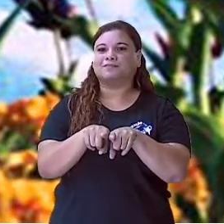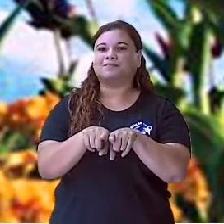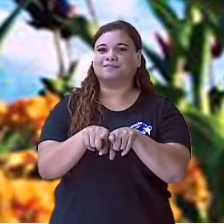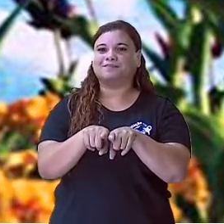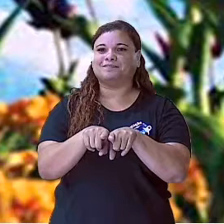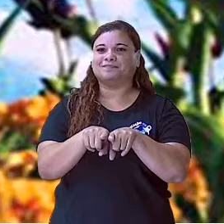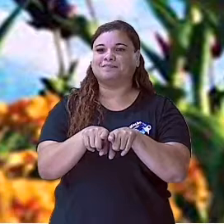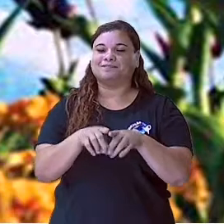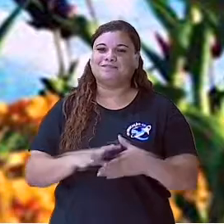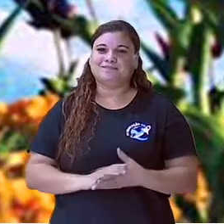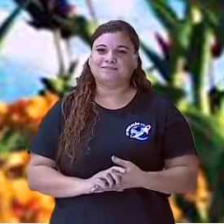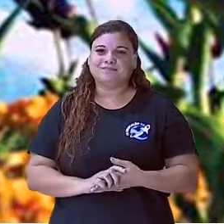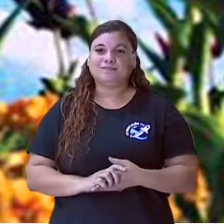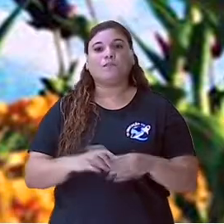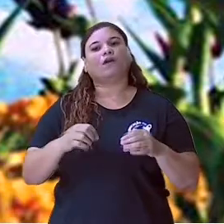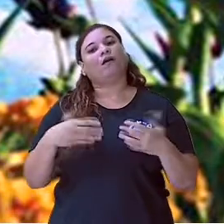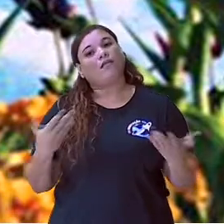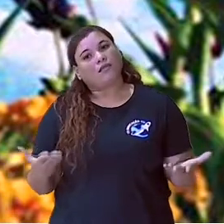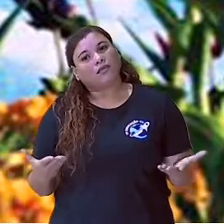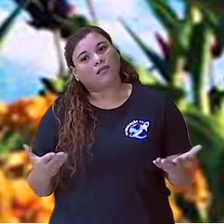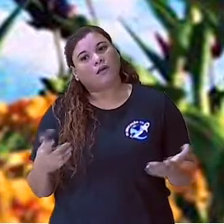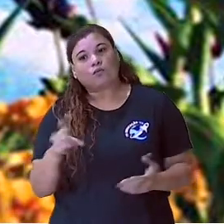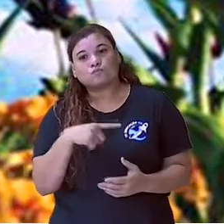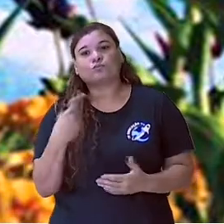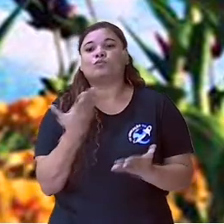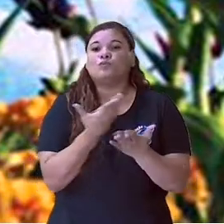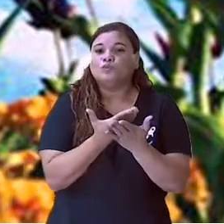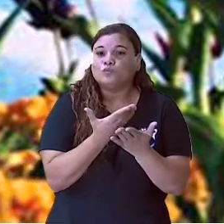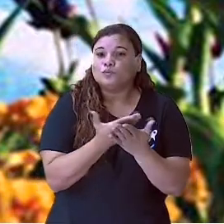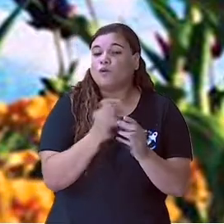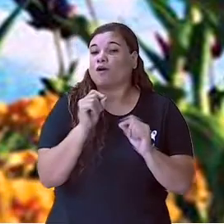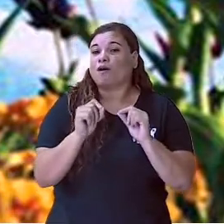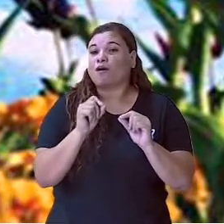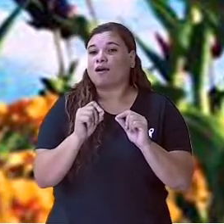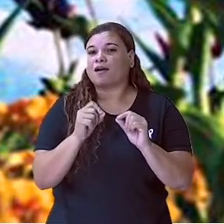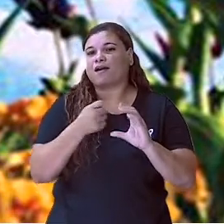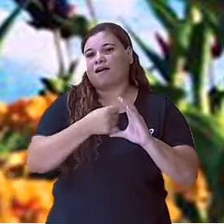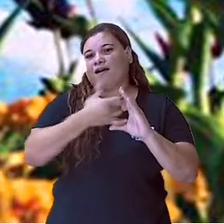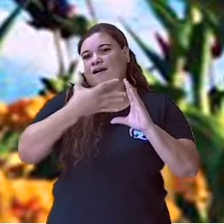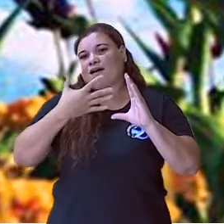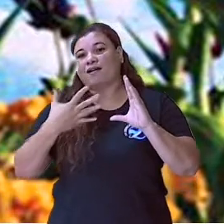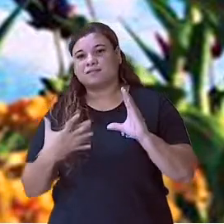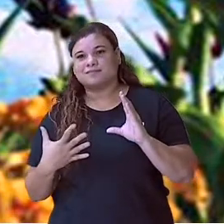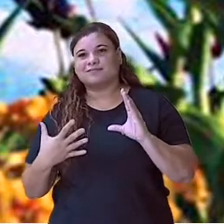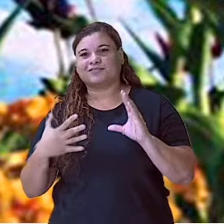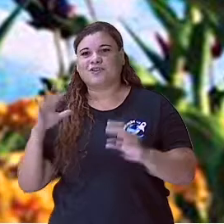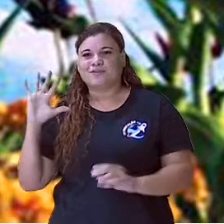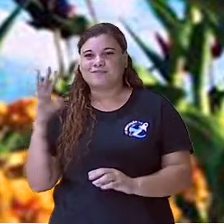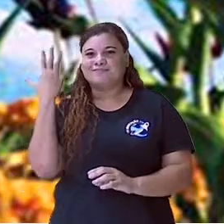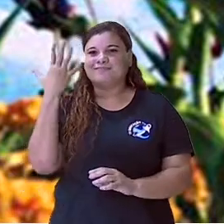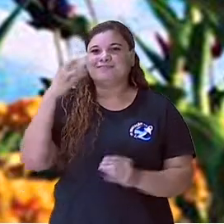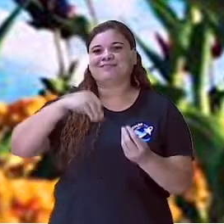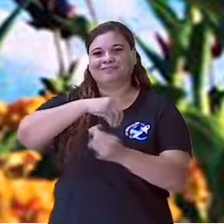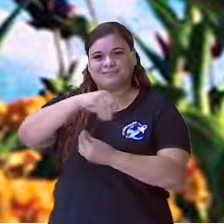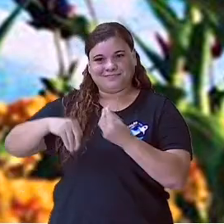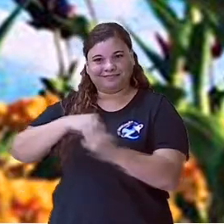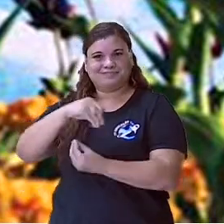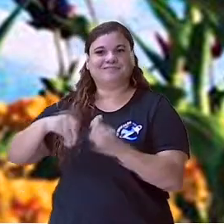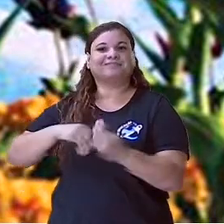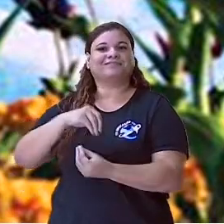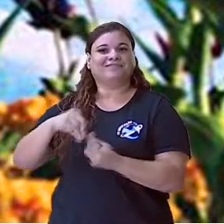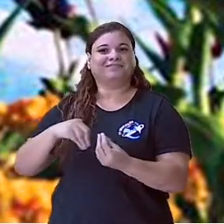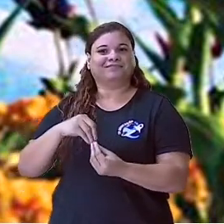falar sobre as características desse clima temperado. A principal, você